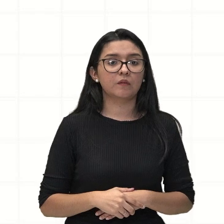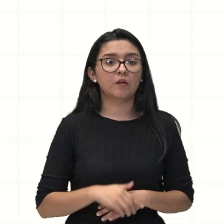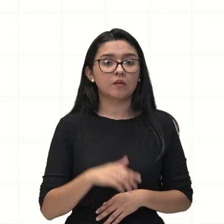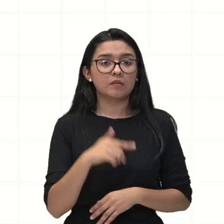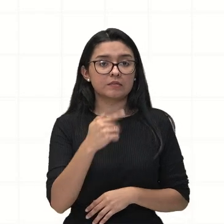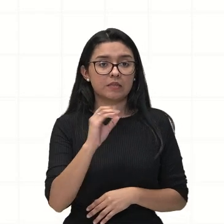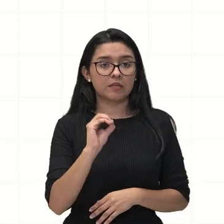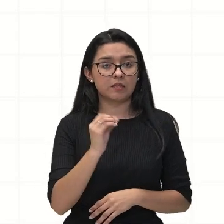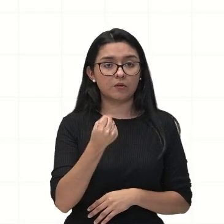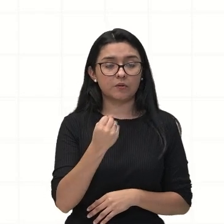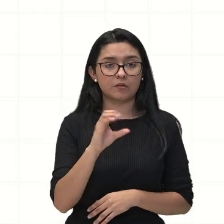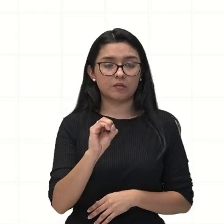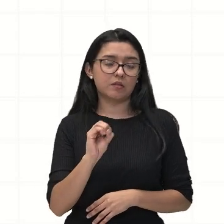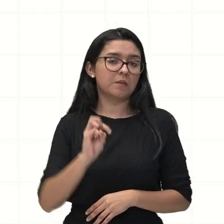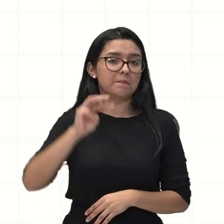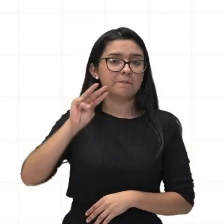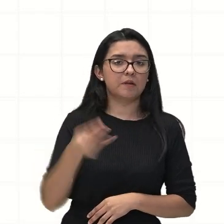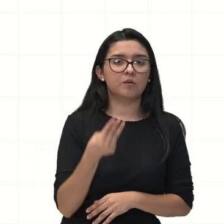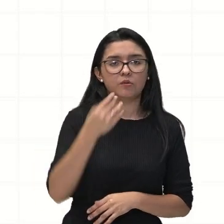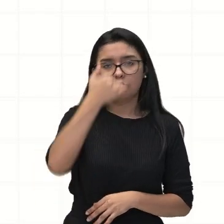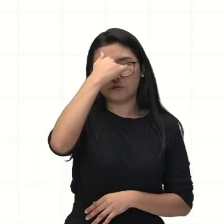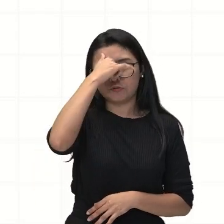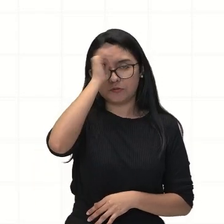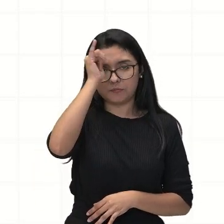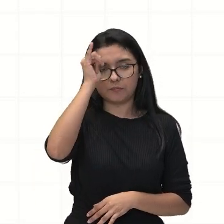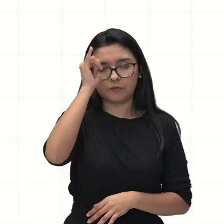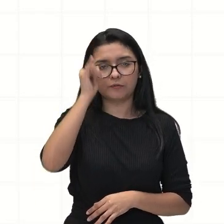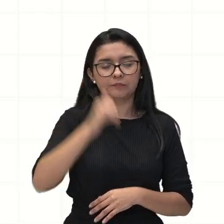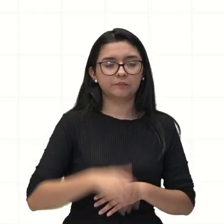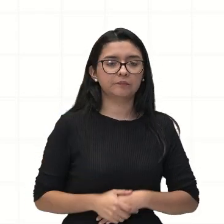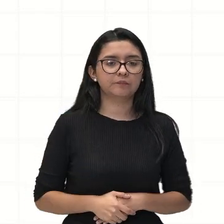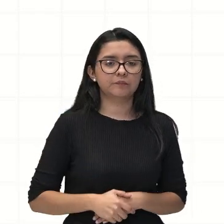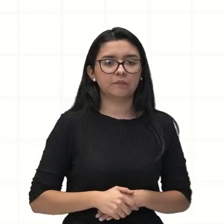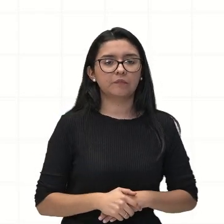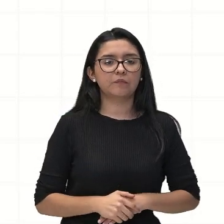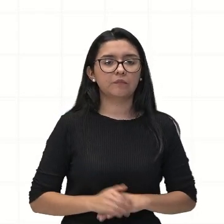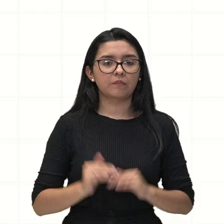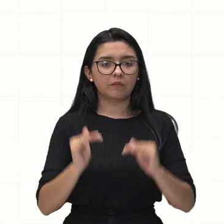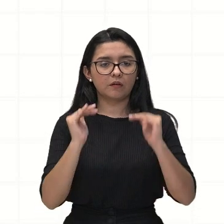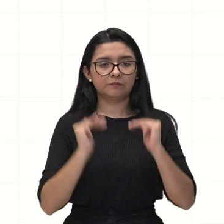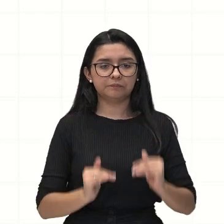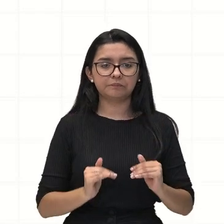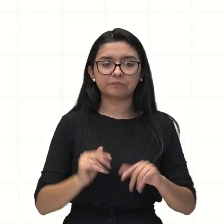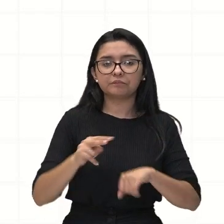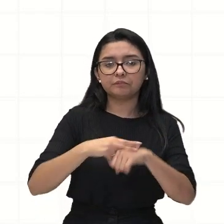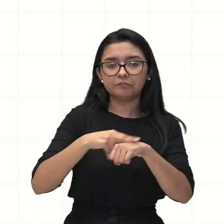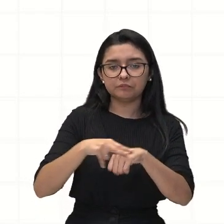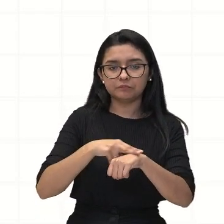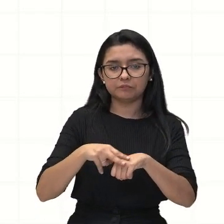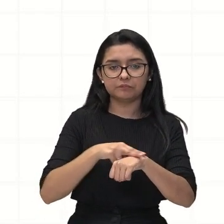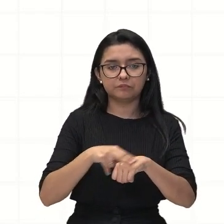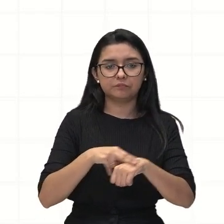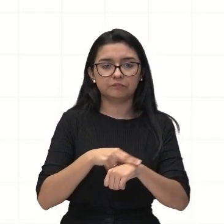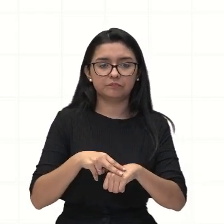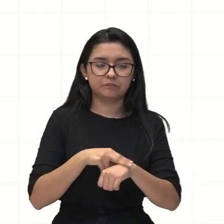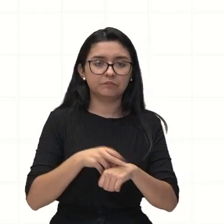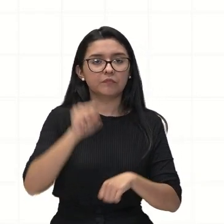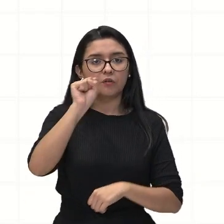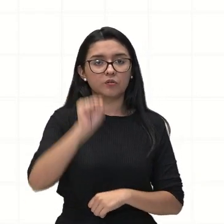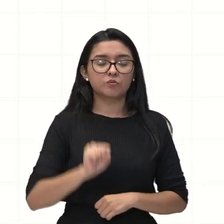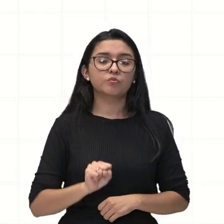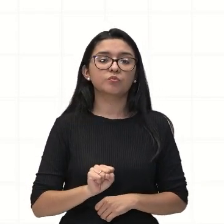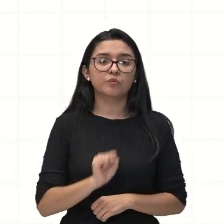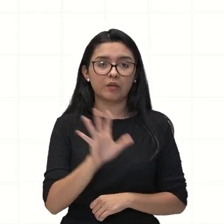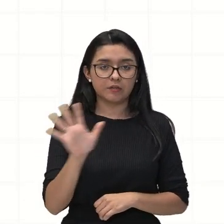milhões de bovinos. Aqui, no verde, vamos pegar aqui a região sudeste. No mesmo